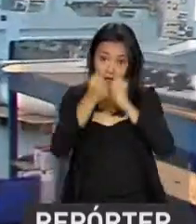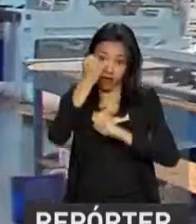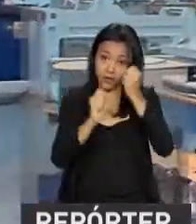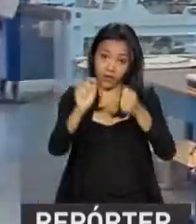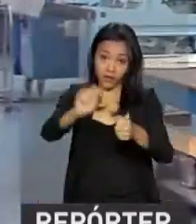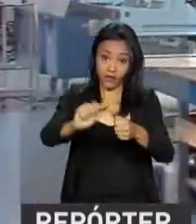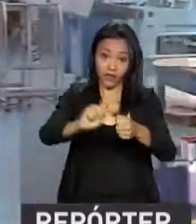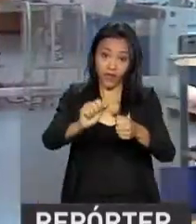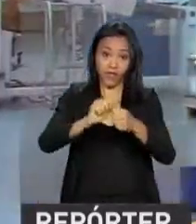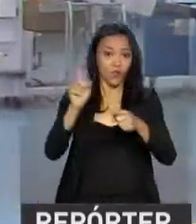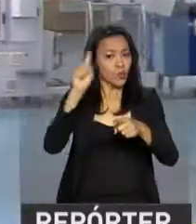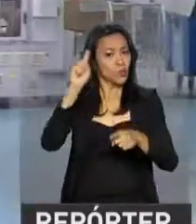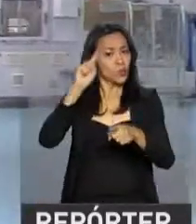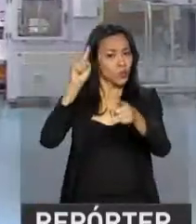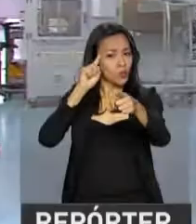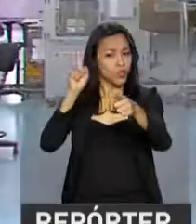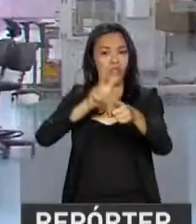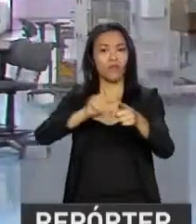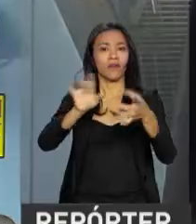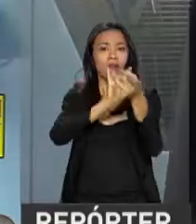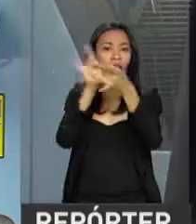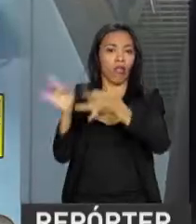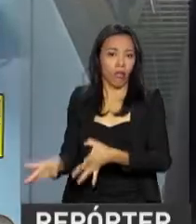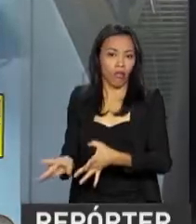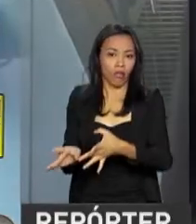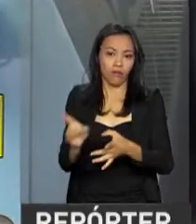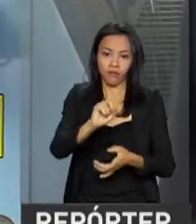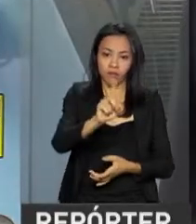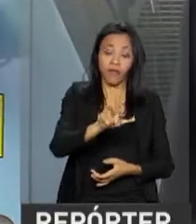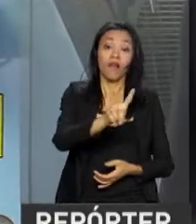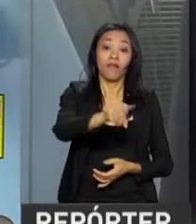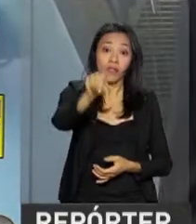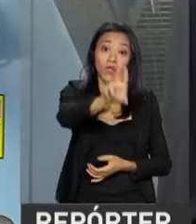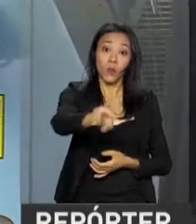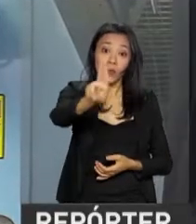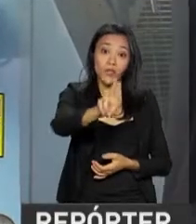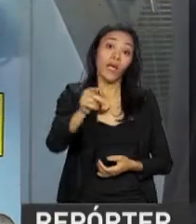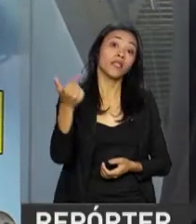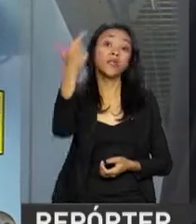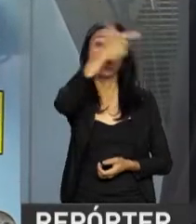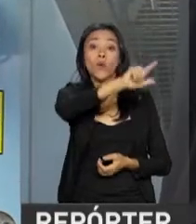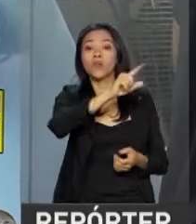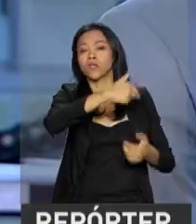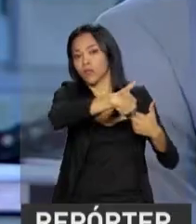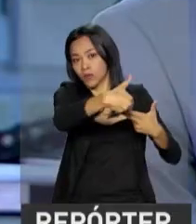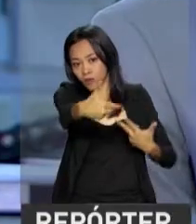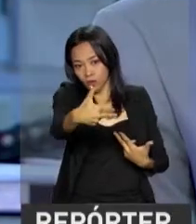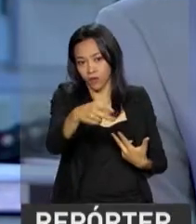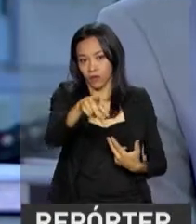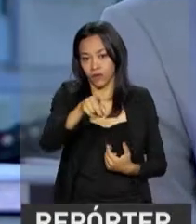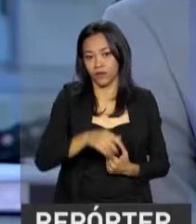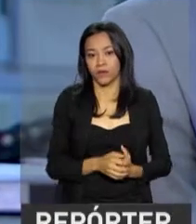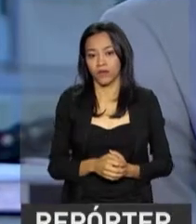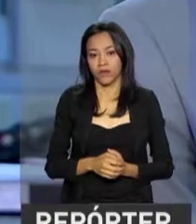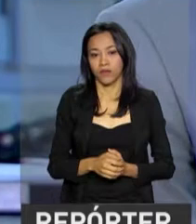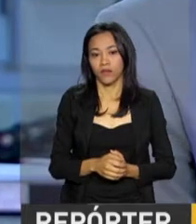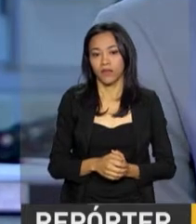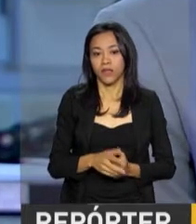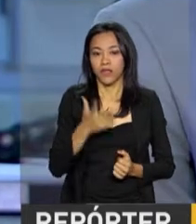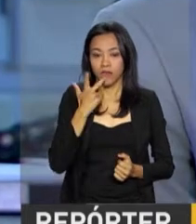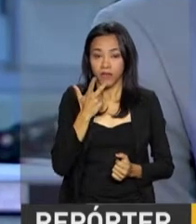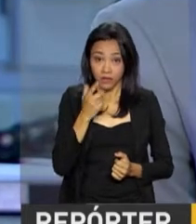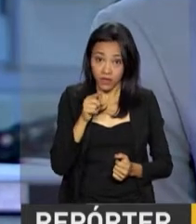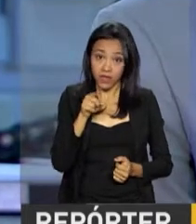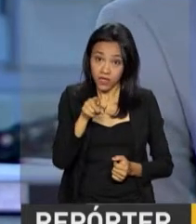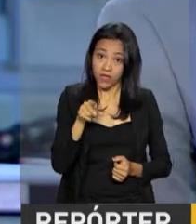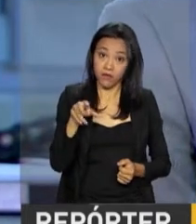diário todos os dias não vão ser aposentadas. Vão ser utilizadas em outros serviços. Esse equipamento ainda ele é